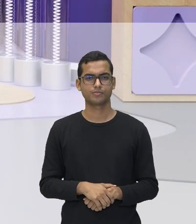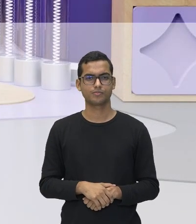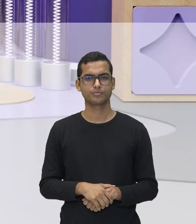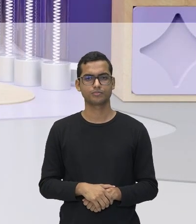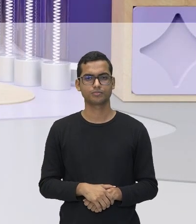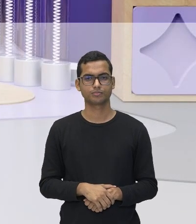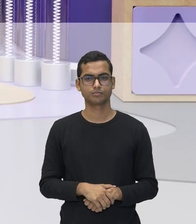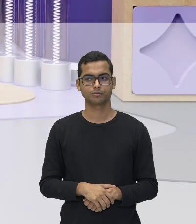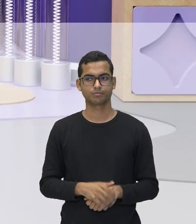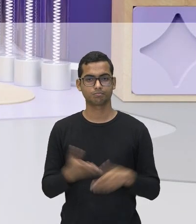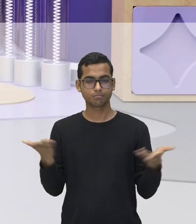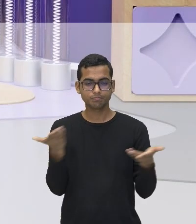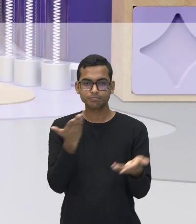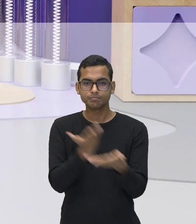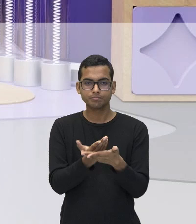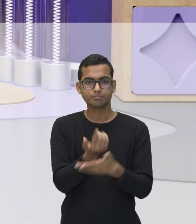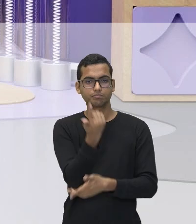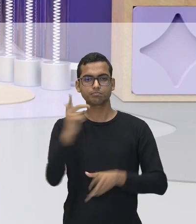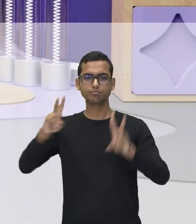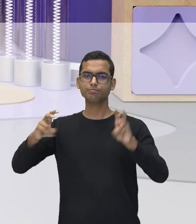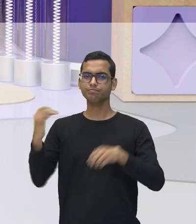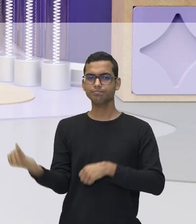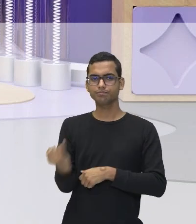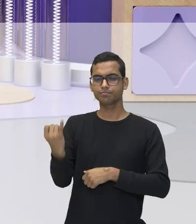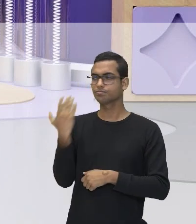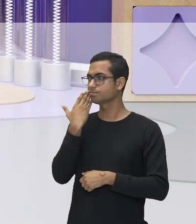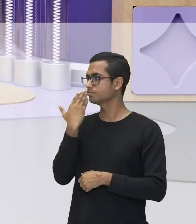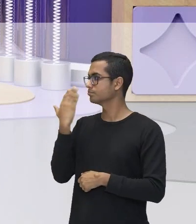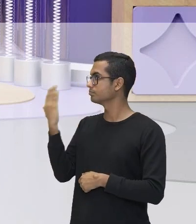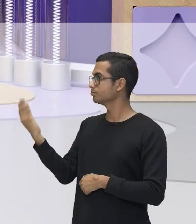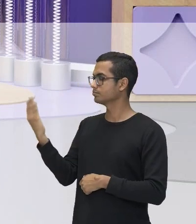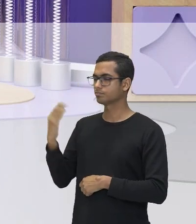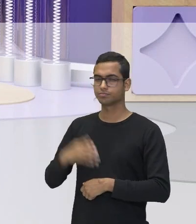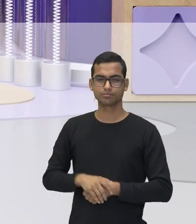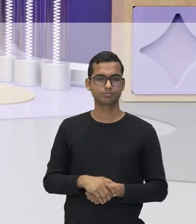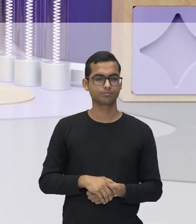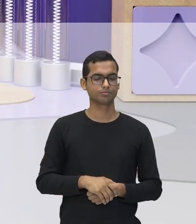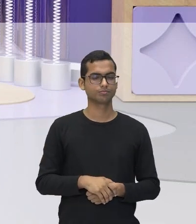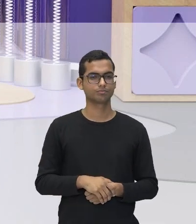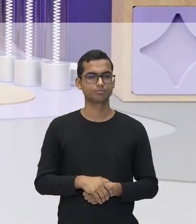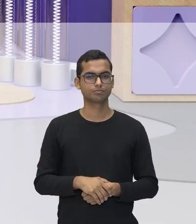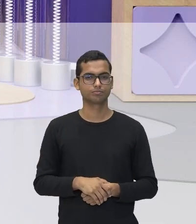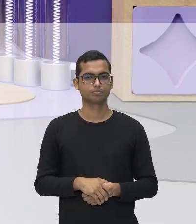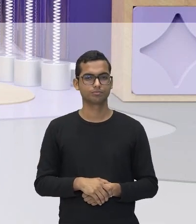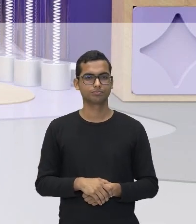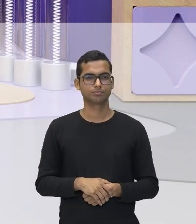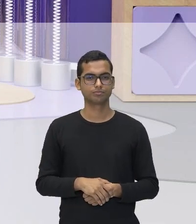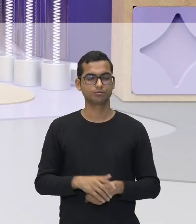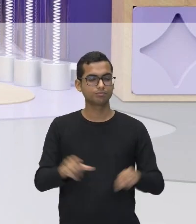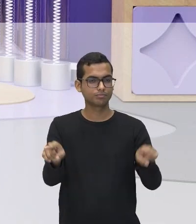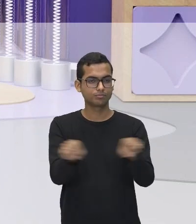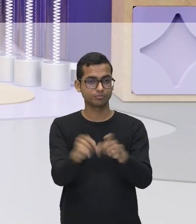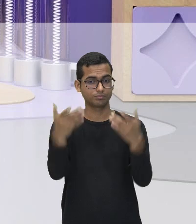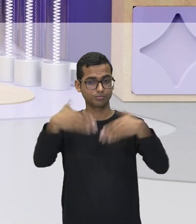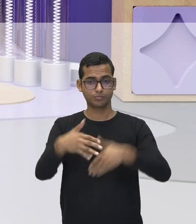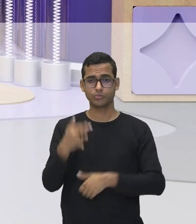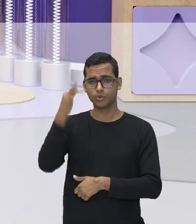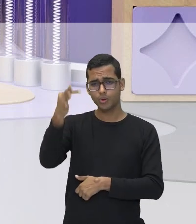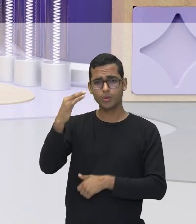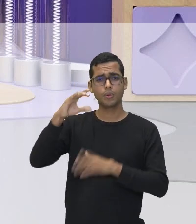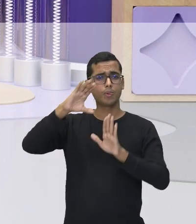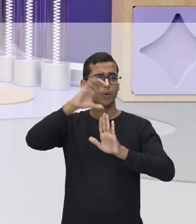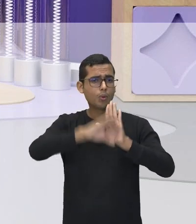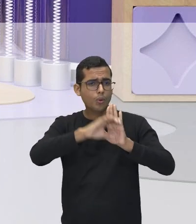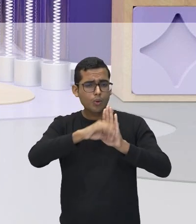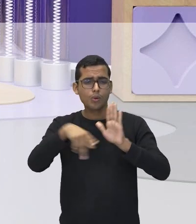Vamos ver agora um outro tema muito importante na nossa revisão e para a nossa avaliação. É o